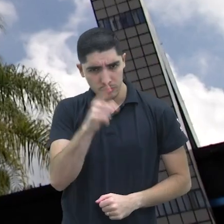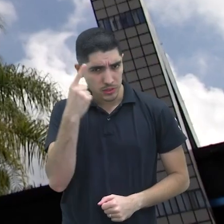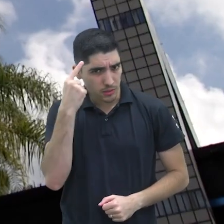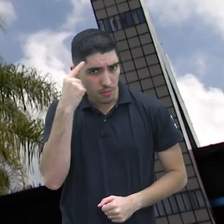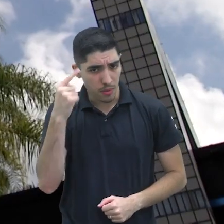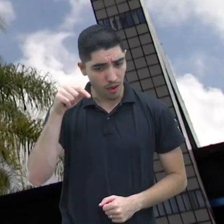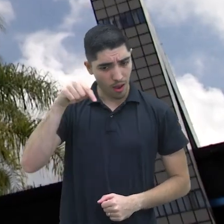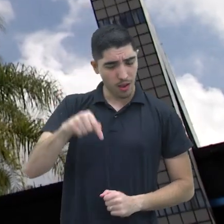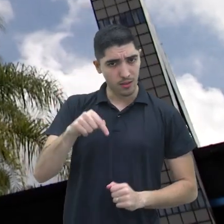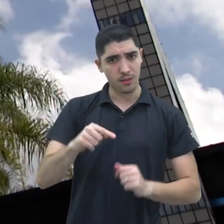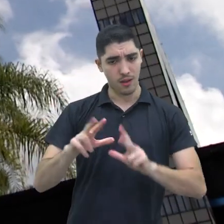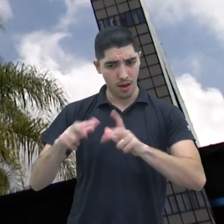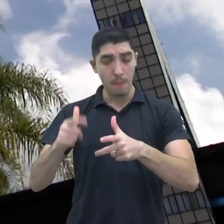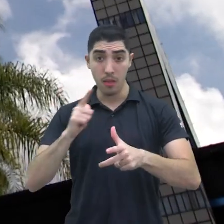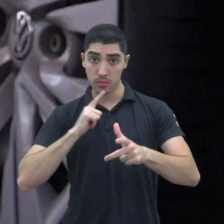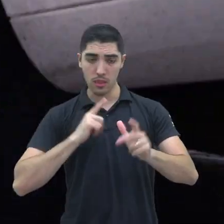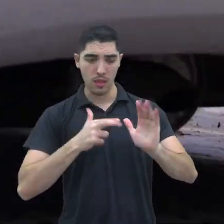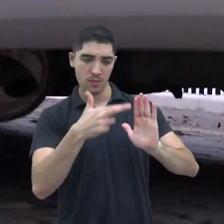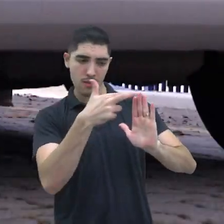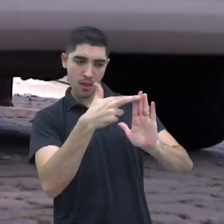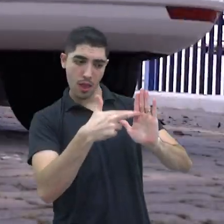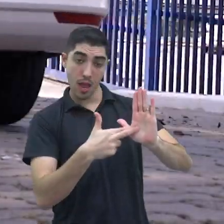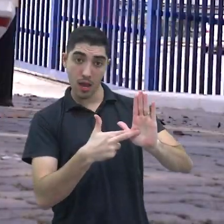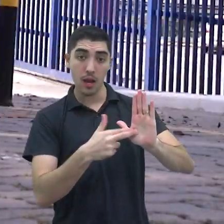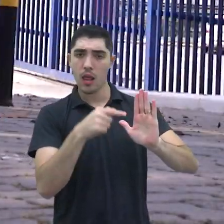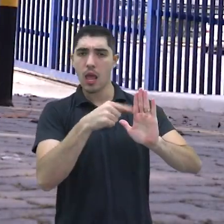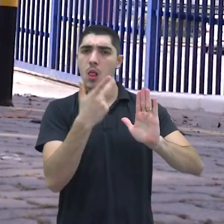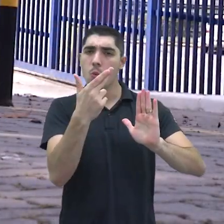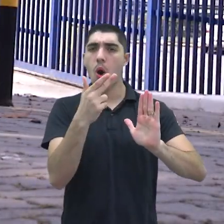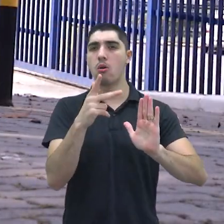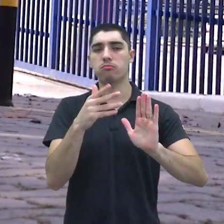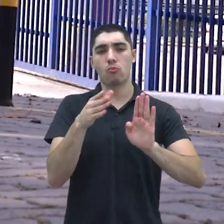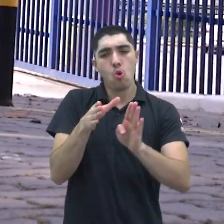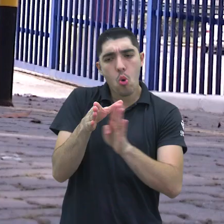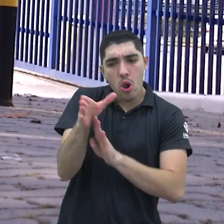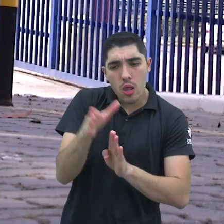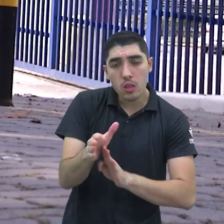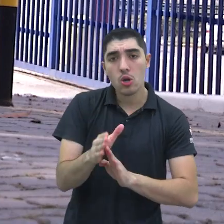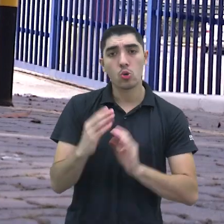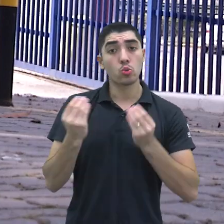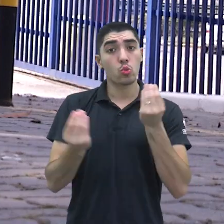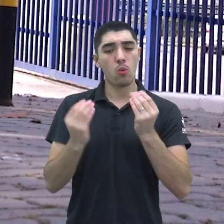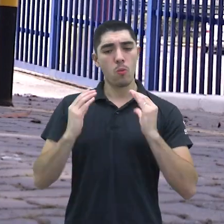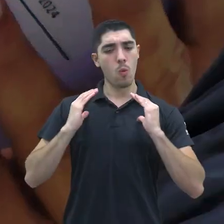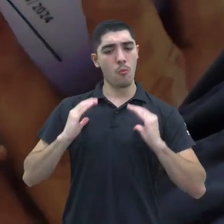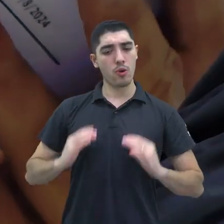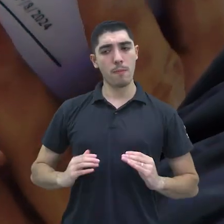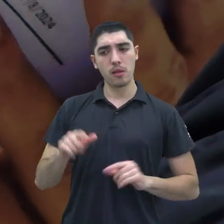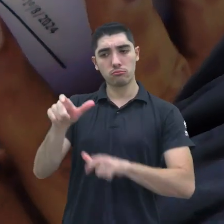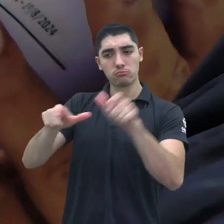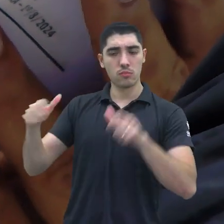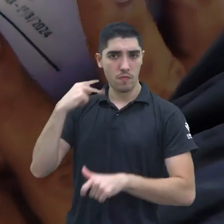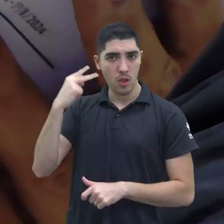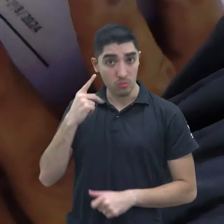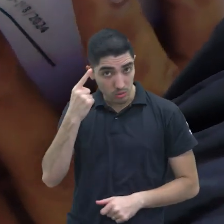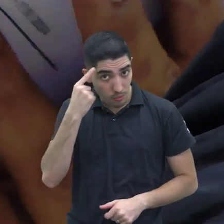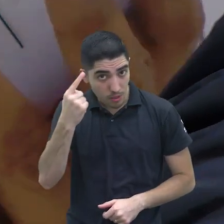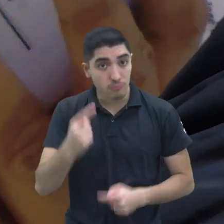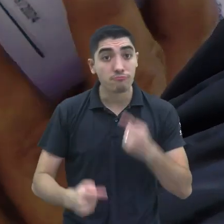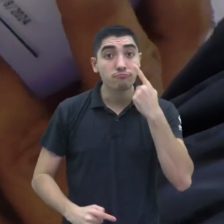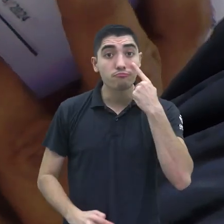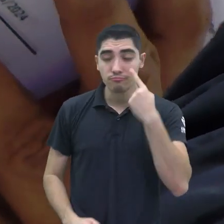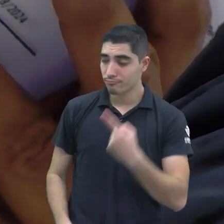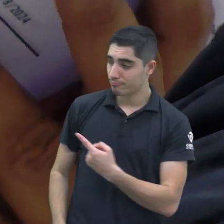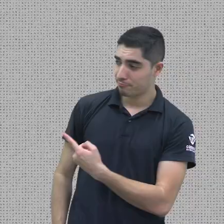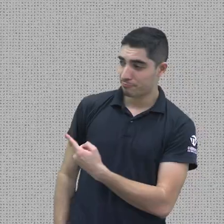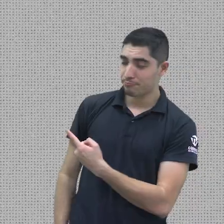Você sabia que aqui na Câmara existe um conjunto de regras que funciona como uma espécie de manual ou código de postura para